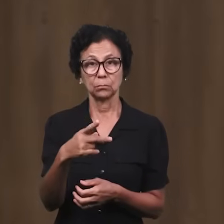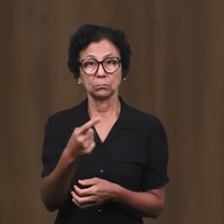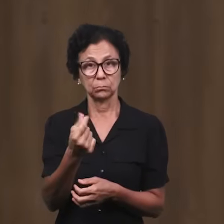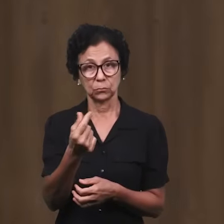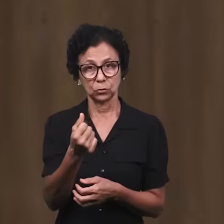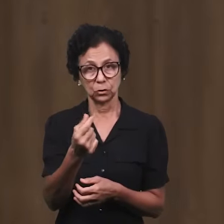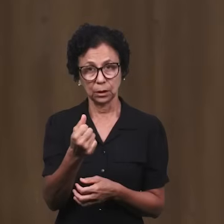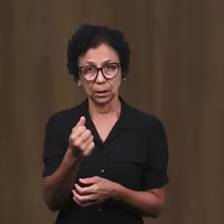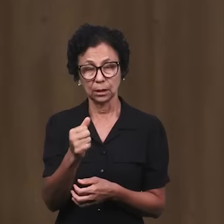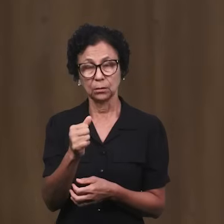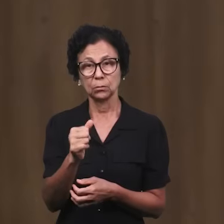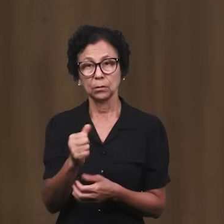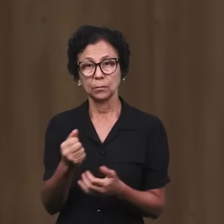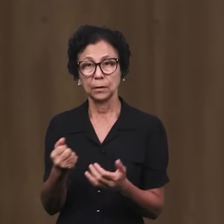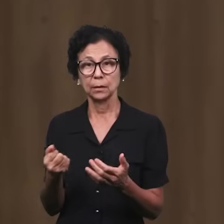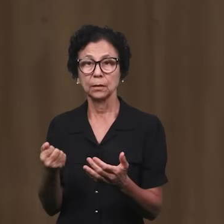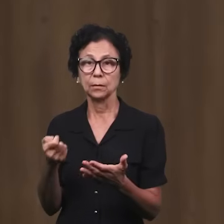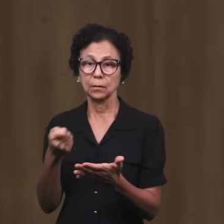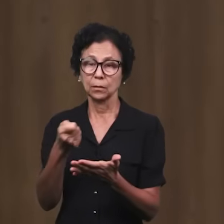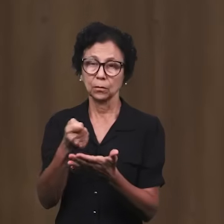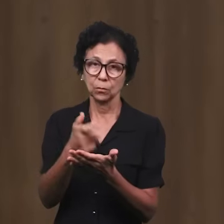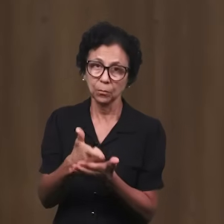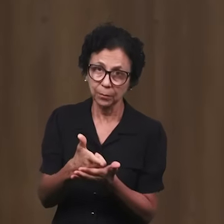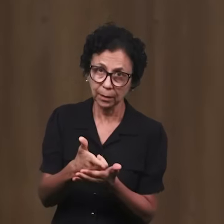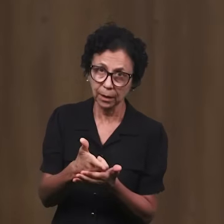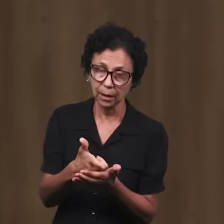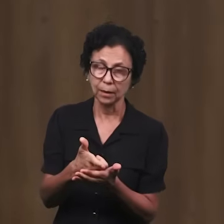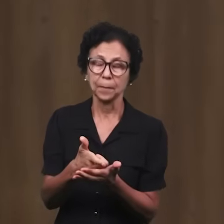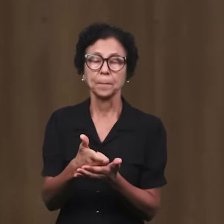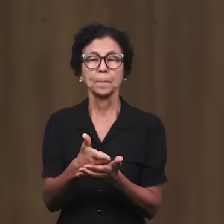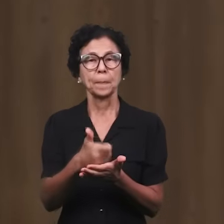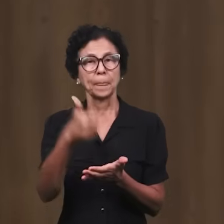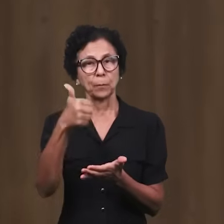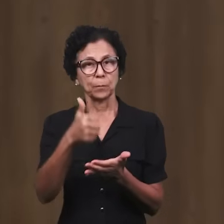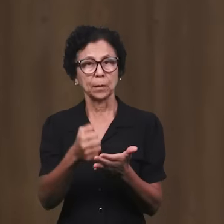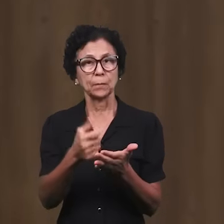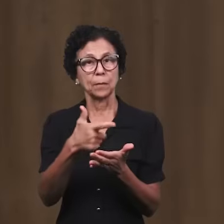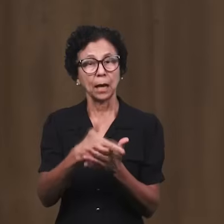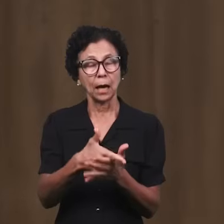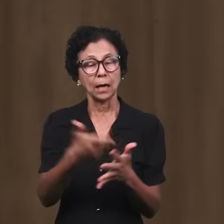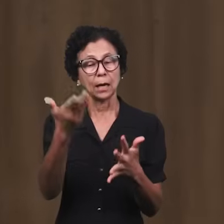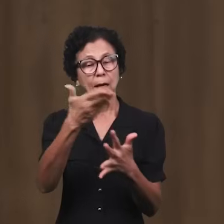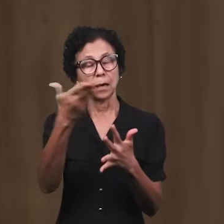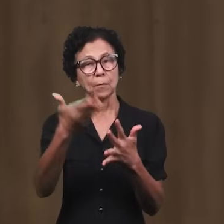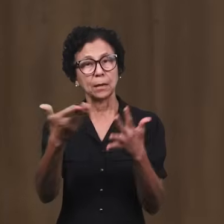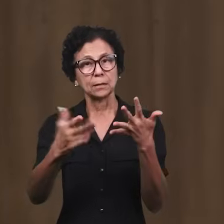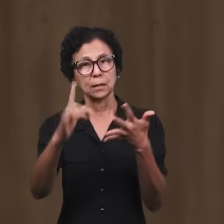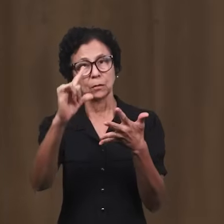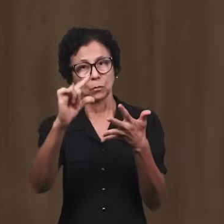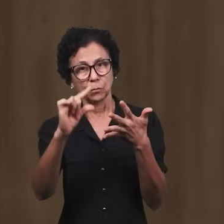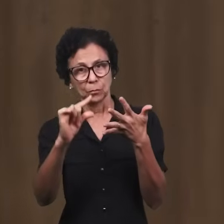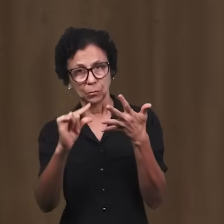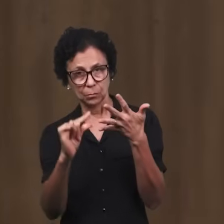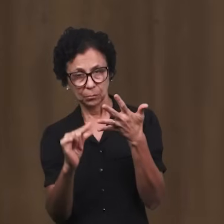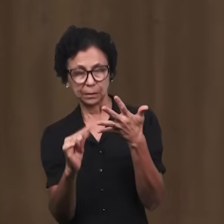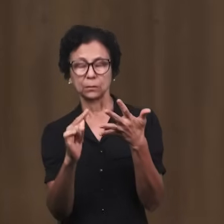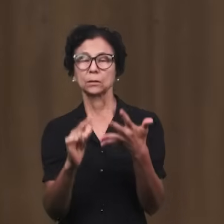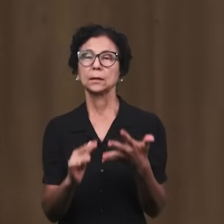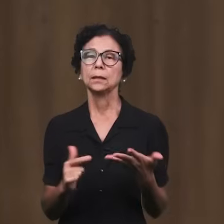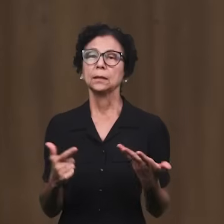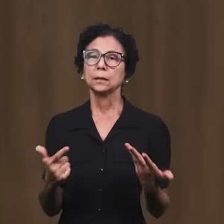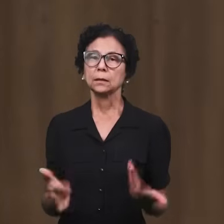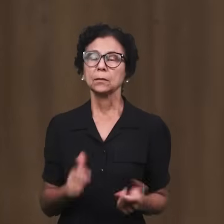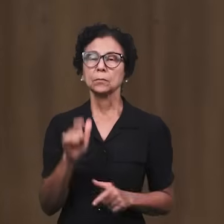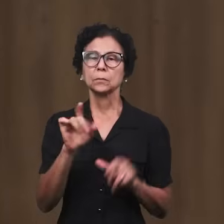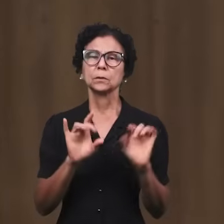E quanto mais você adiantar essa entrada, as suas parcelas vão ficar mais equilibradas no seu financiamento. Então,